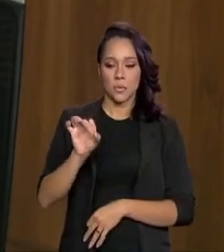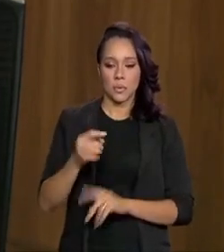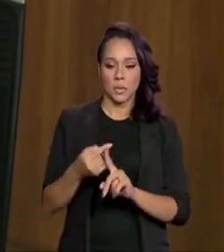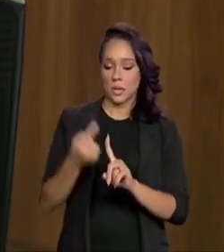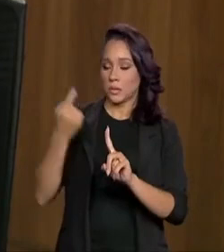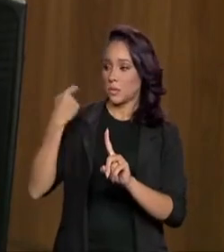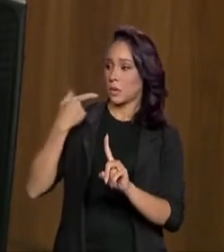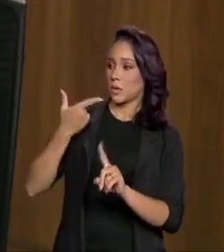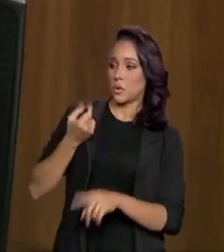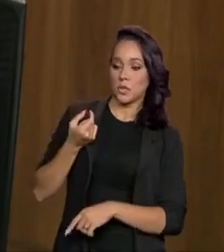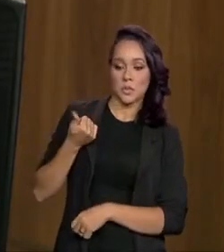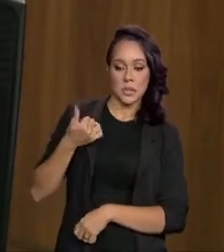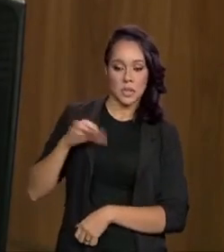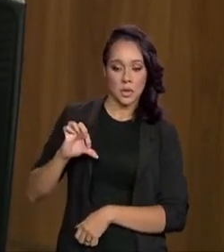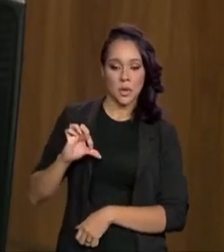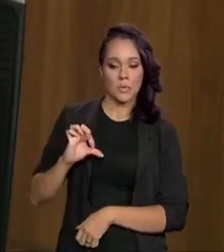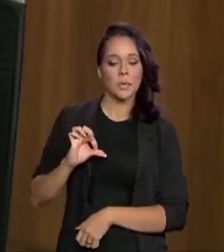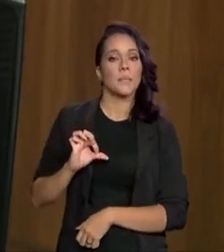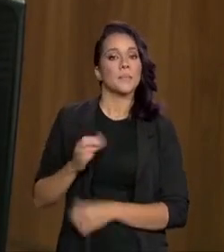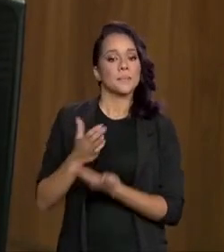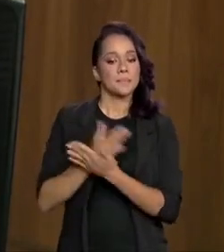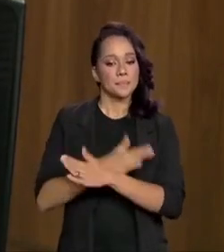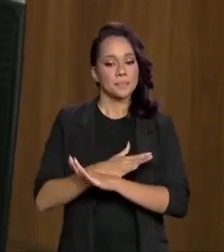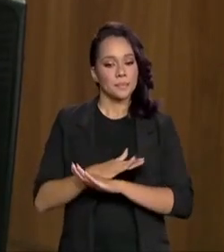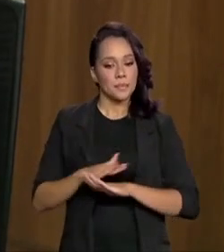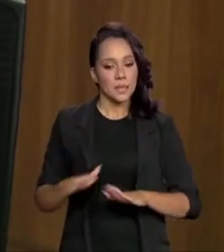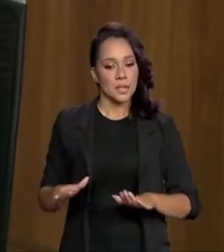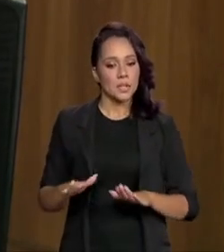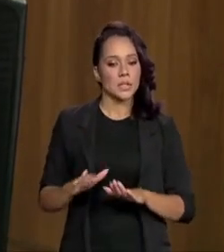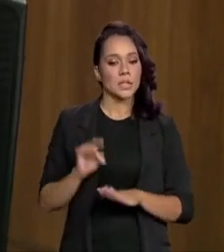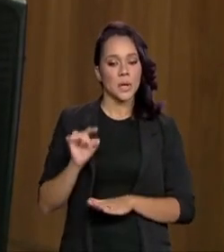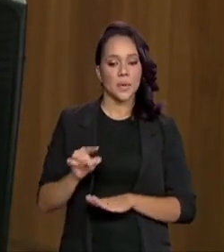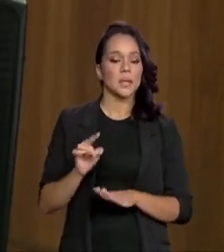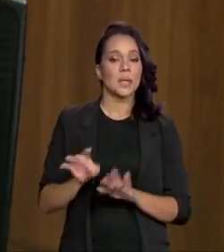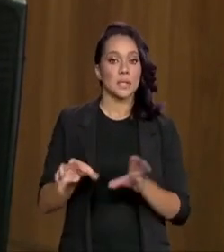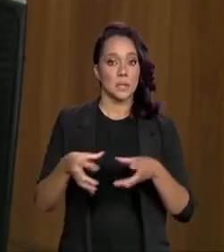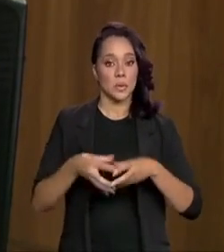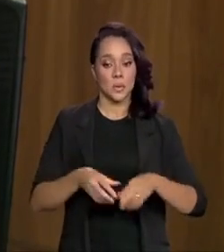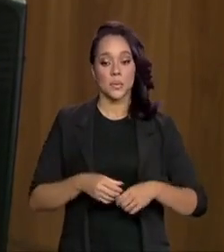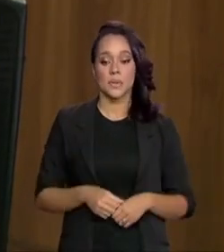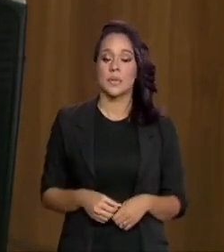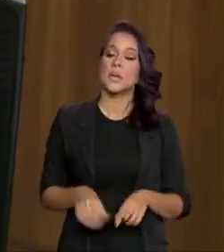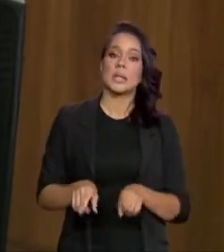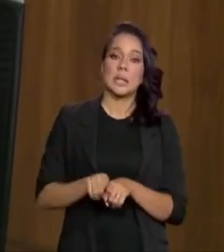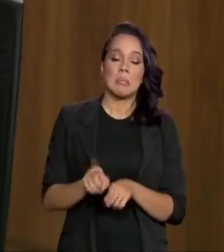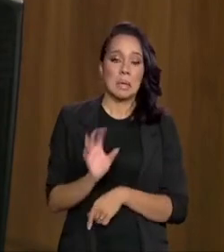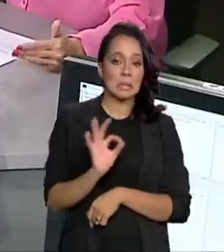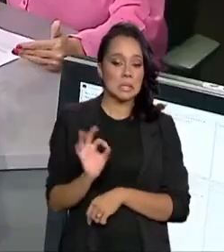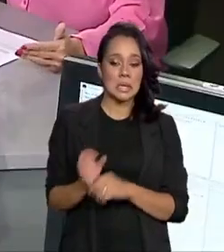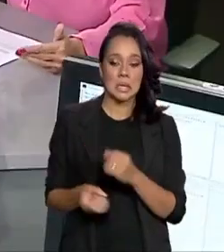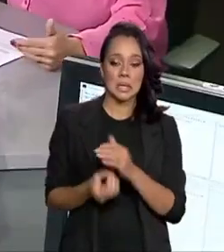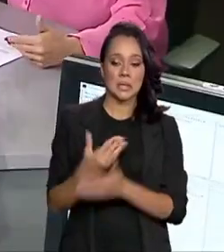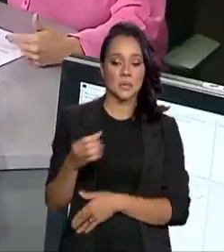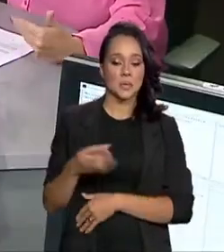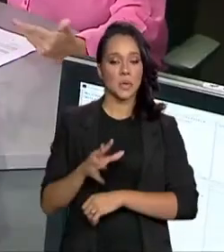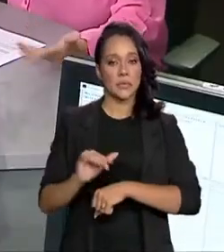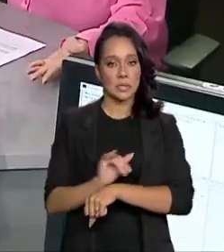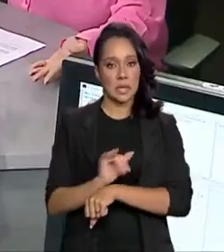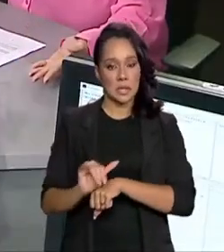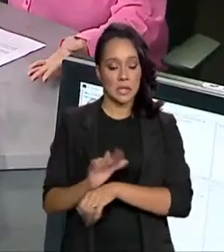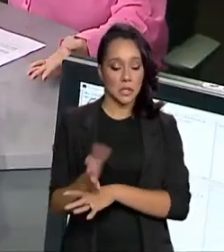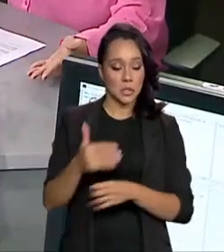desde 2019, com a extinção unilateral desses comitês e sem a criação de um novo mecanismo